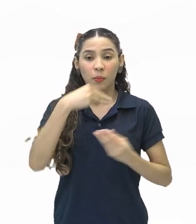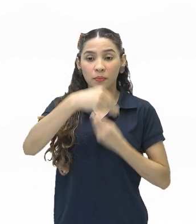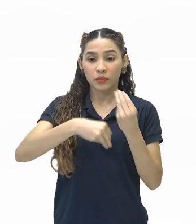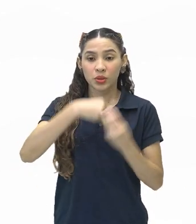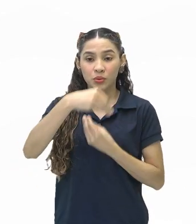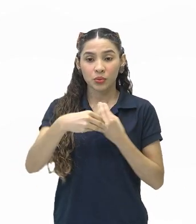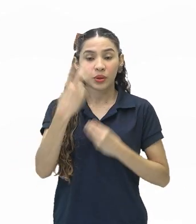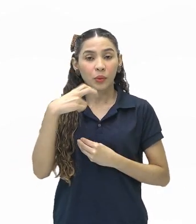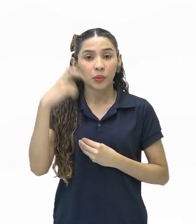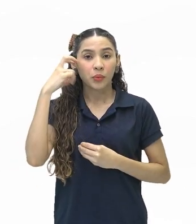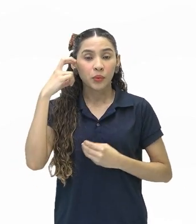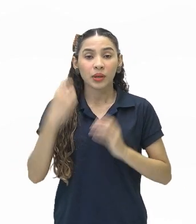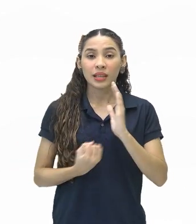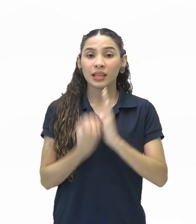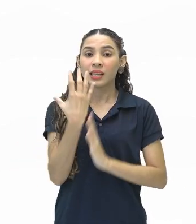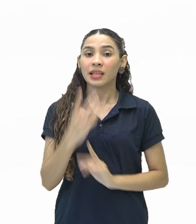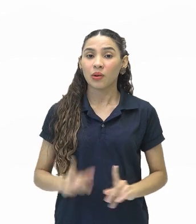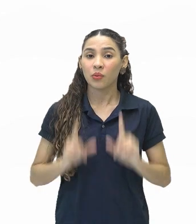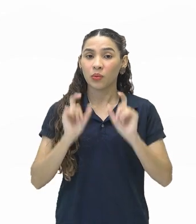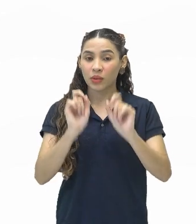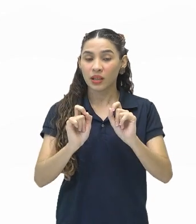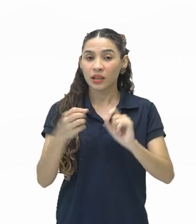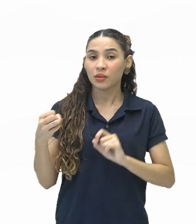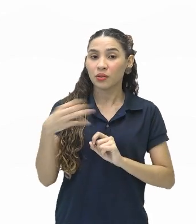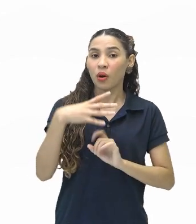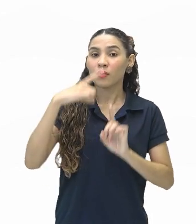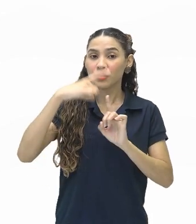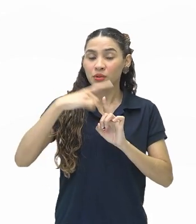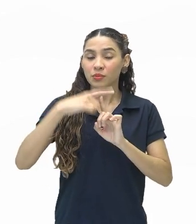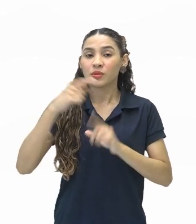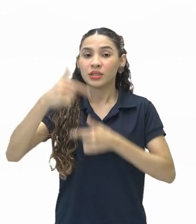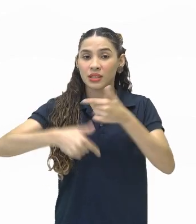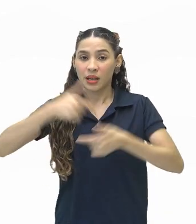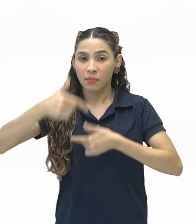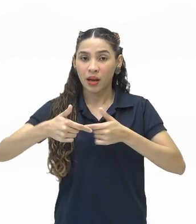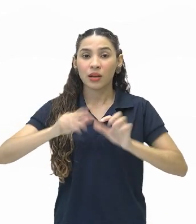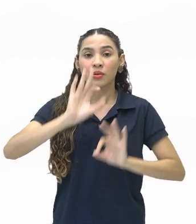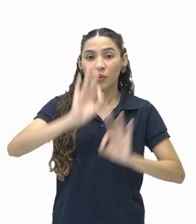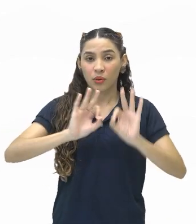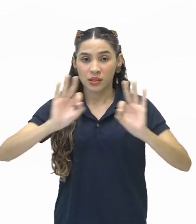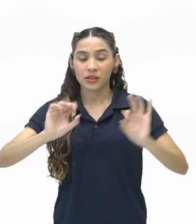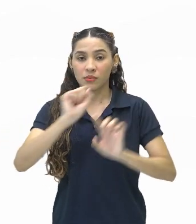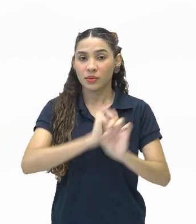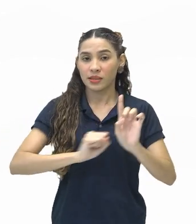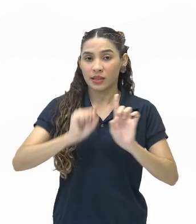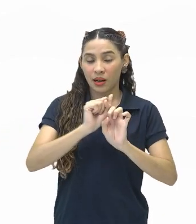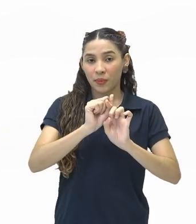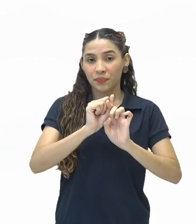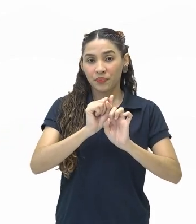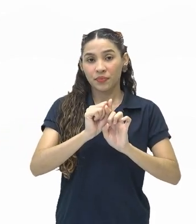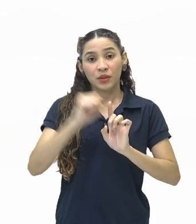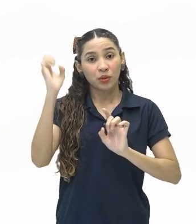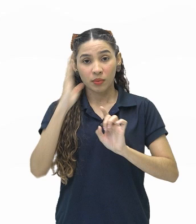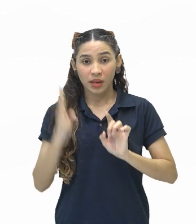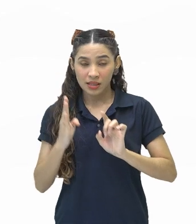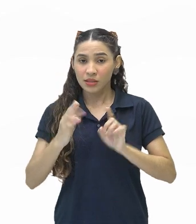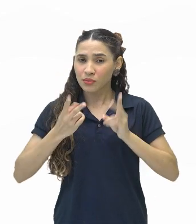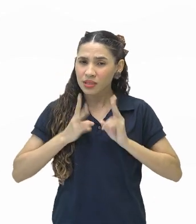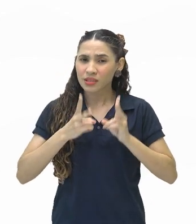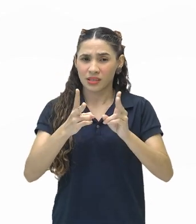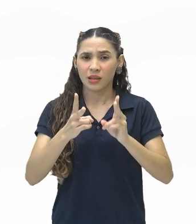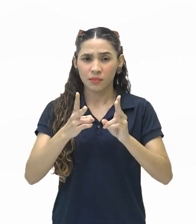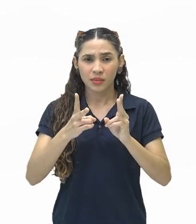dessas culturas, surgem o quê? Novas formas de trabalho e de organização social. E é assim que o Brasil foi sendo